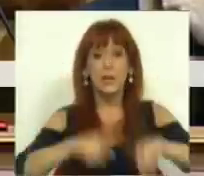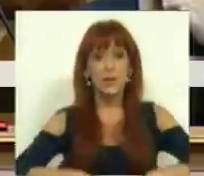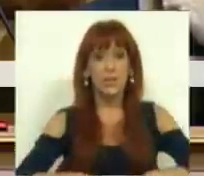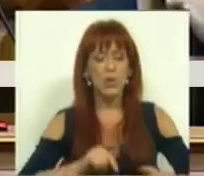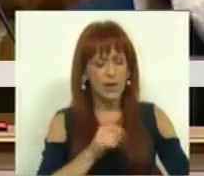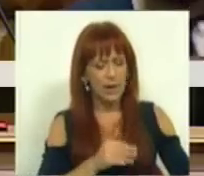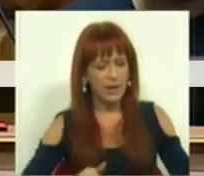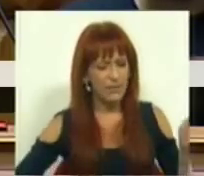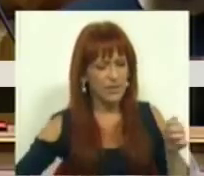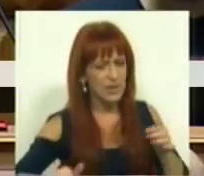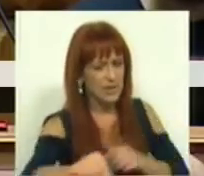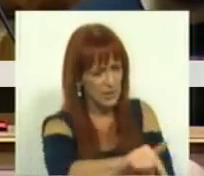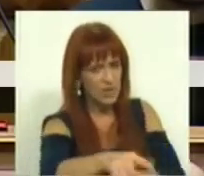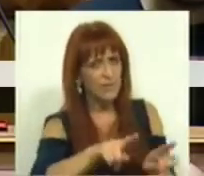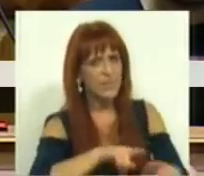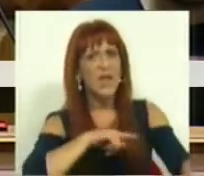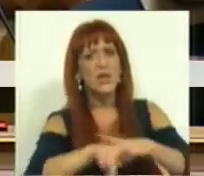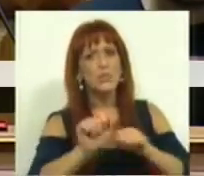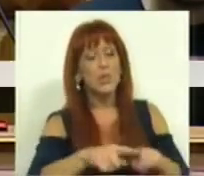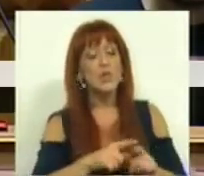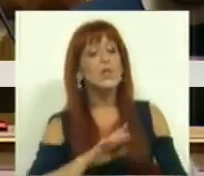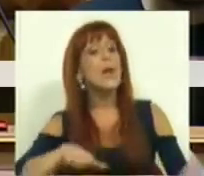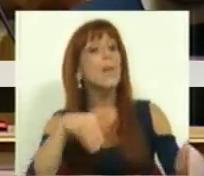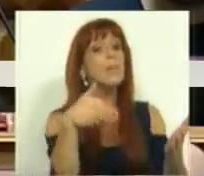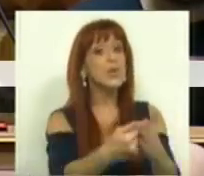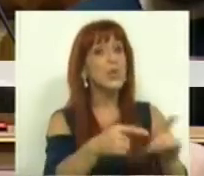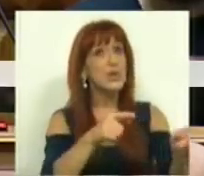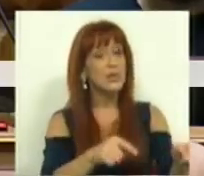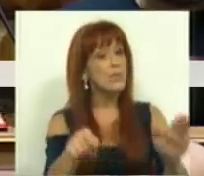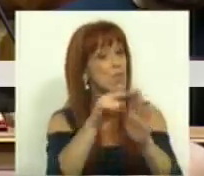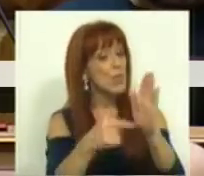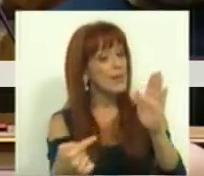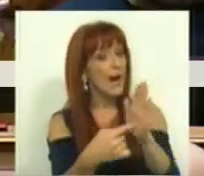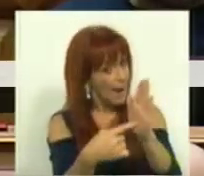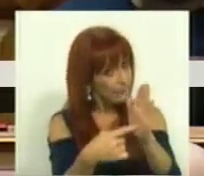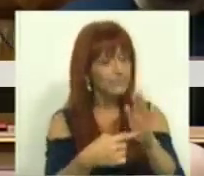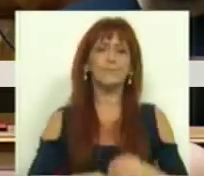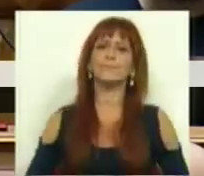a inversão de marcha das políticas propostas por este memorando.